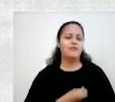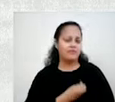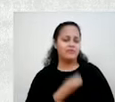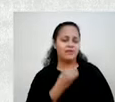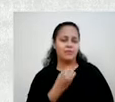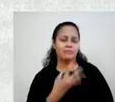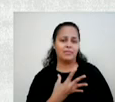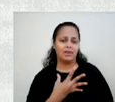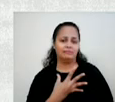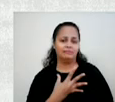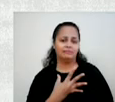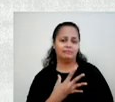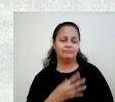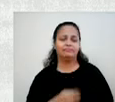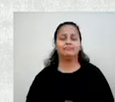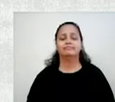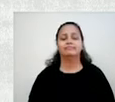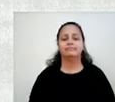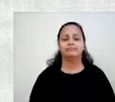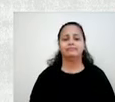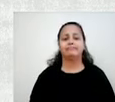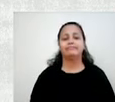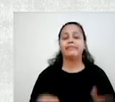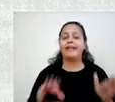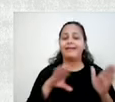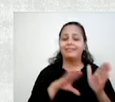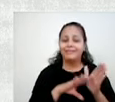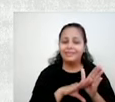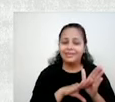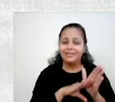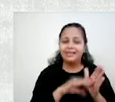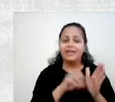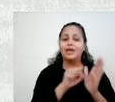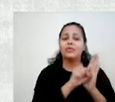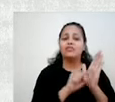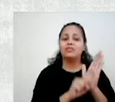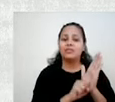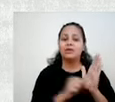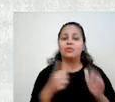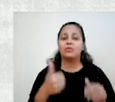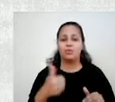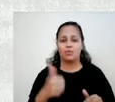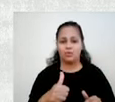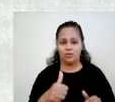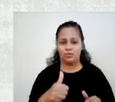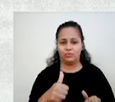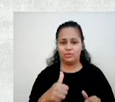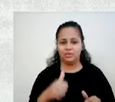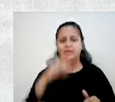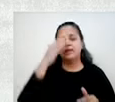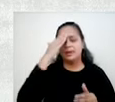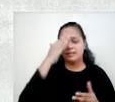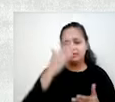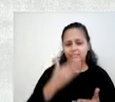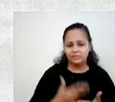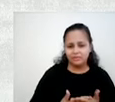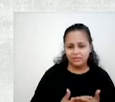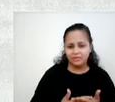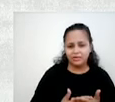muito bem, né, até o século XI, ok? Cultivando suas crenças